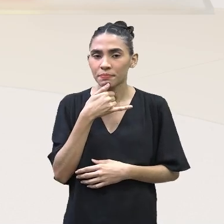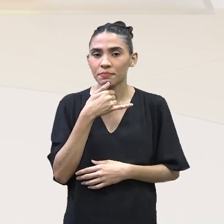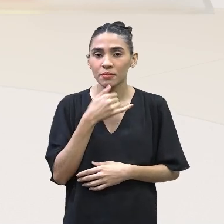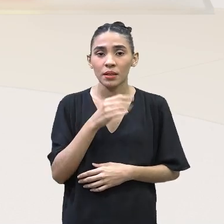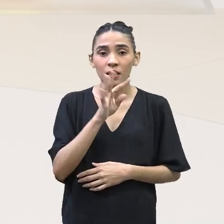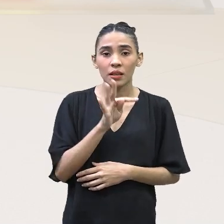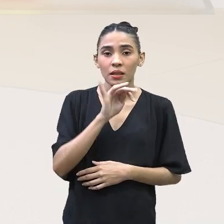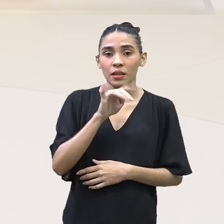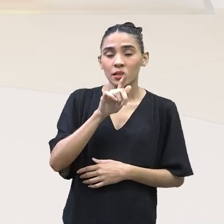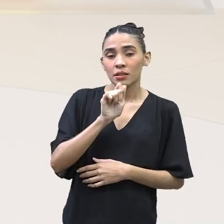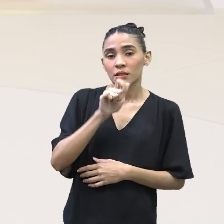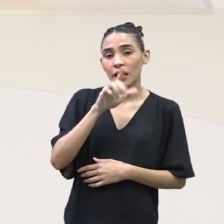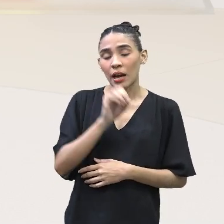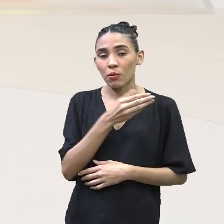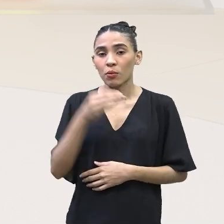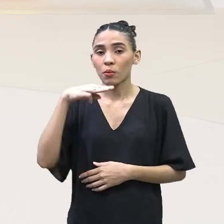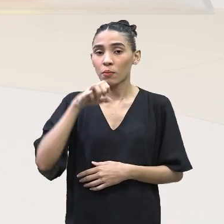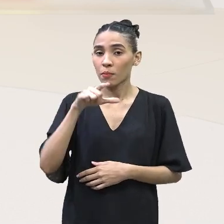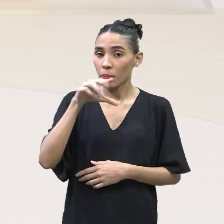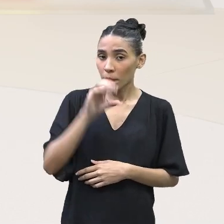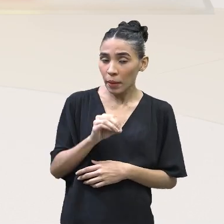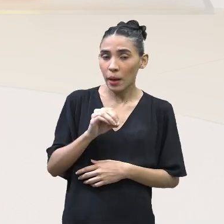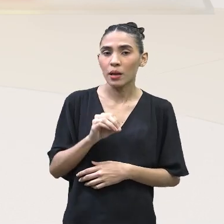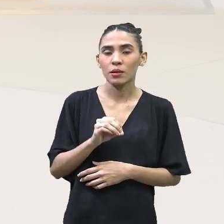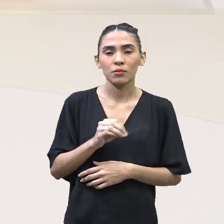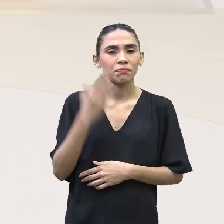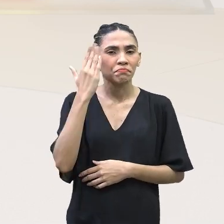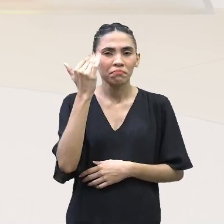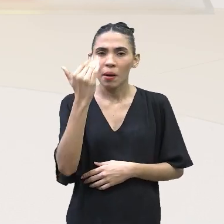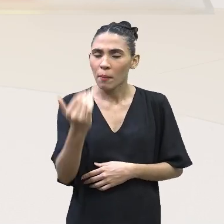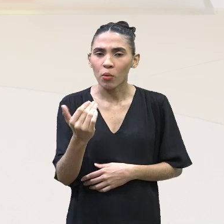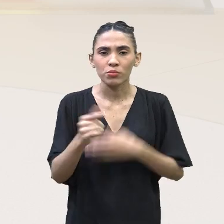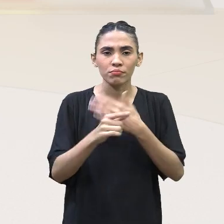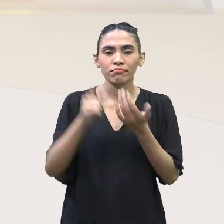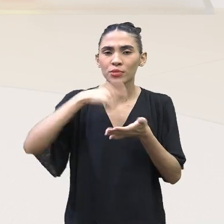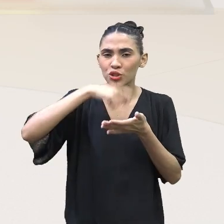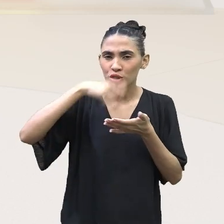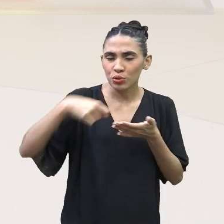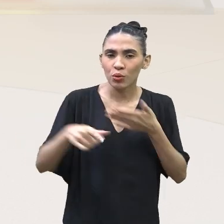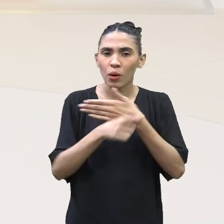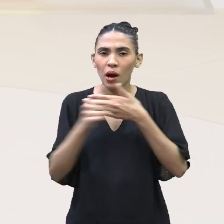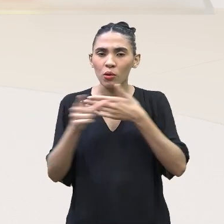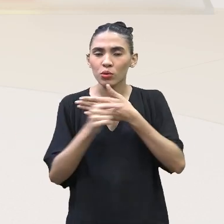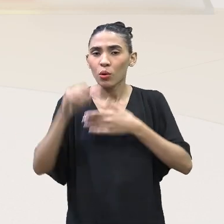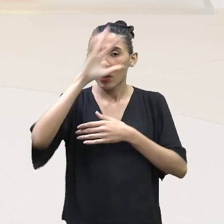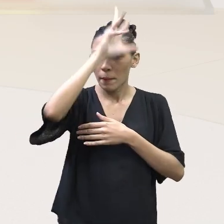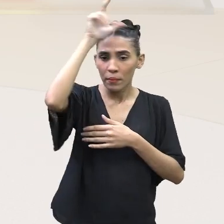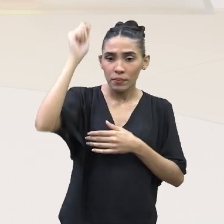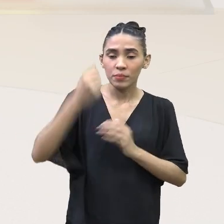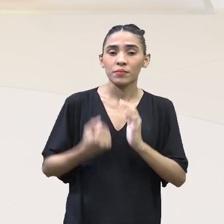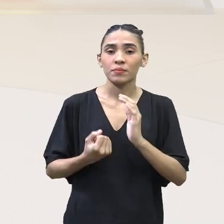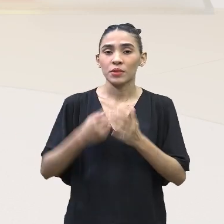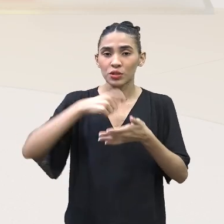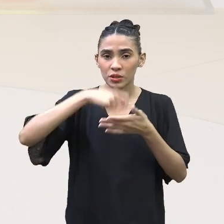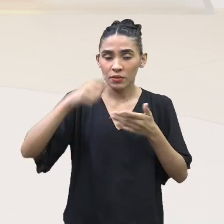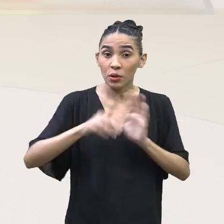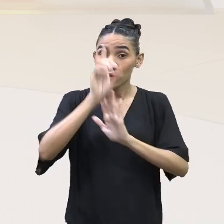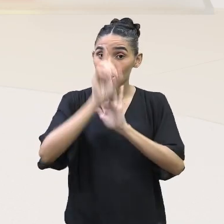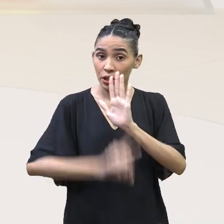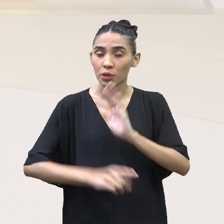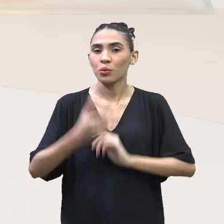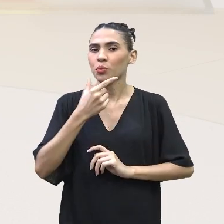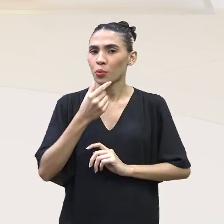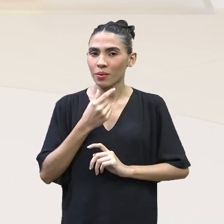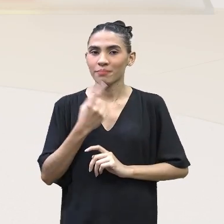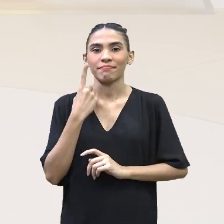Tiago de Mello. Tiago de Mello, grande escritor amazonense, que escreveu sobre o direito do homem. Olha